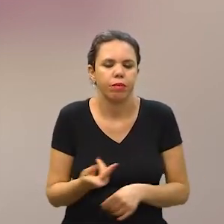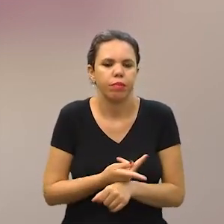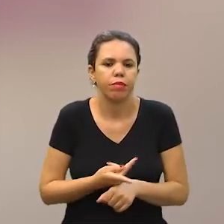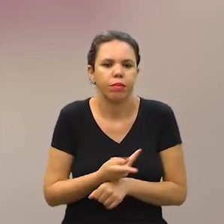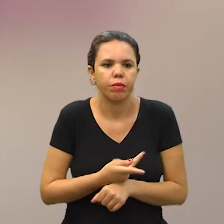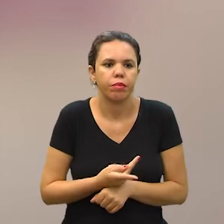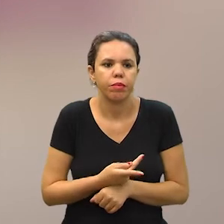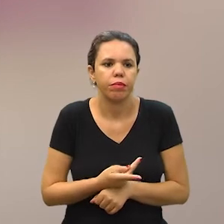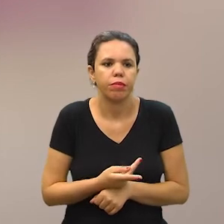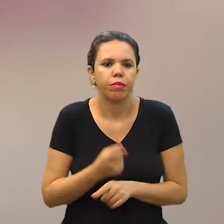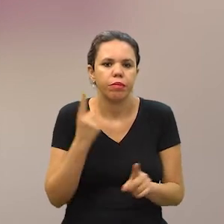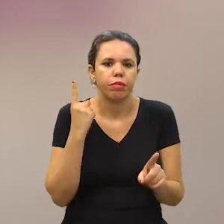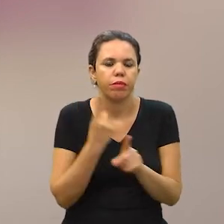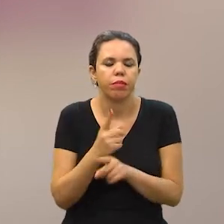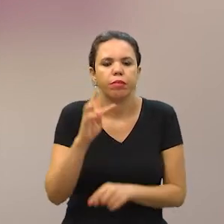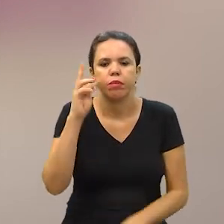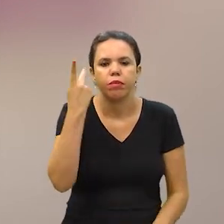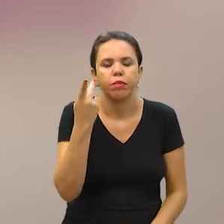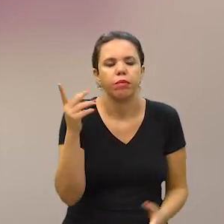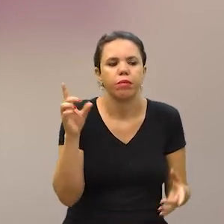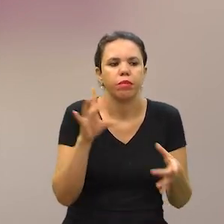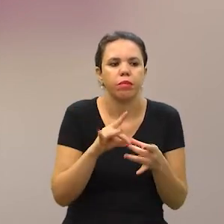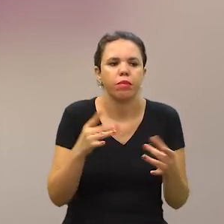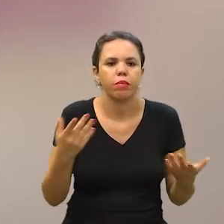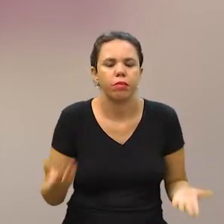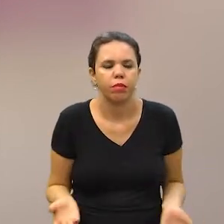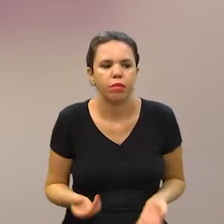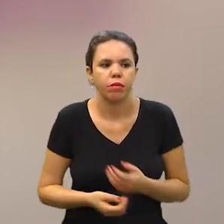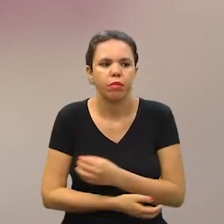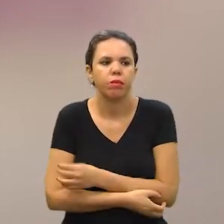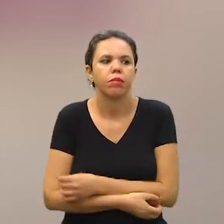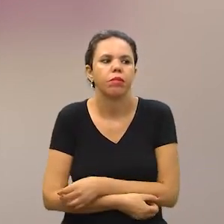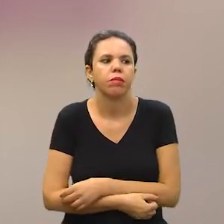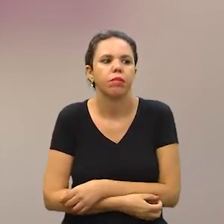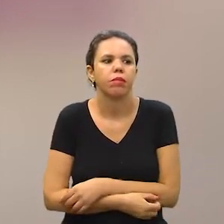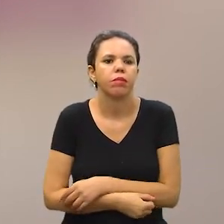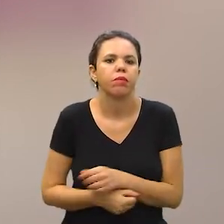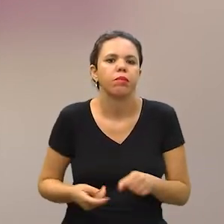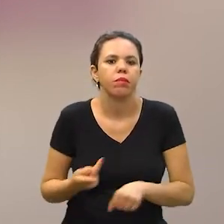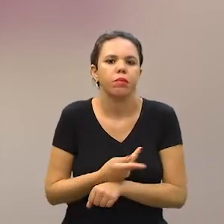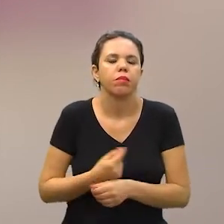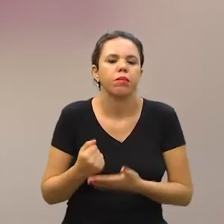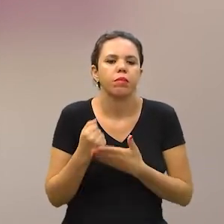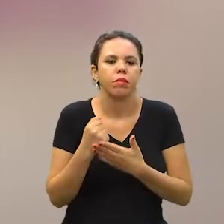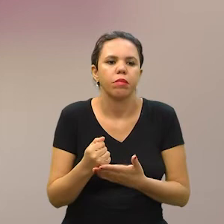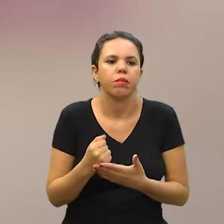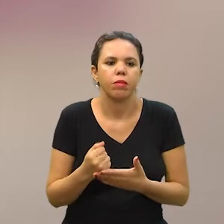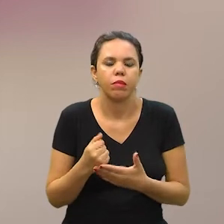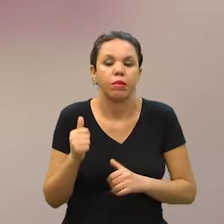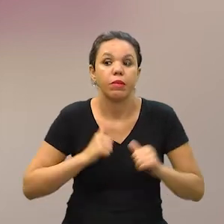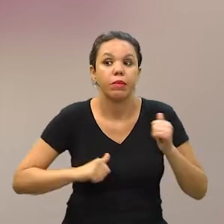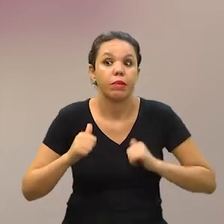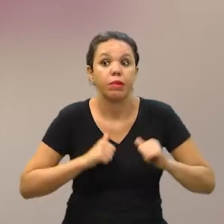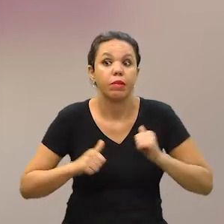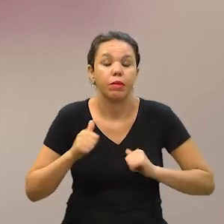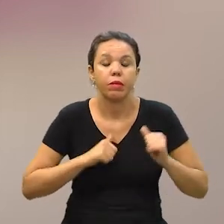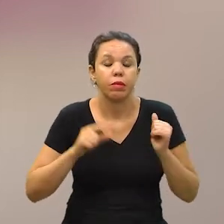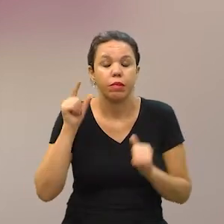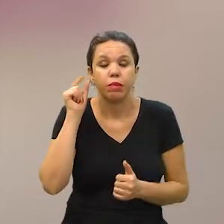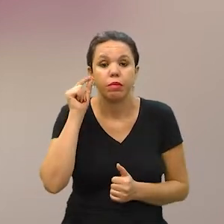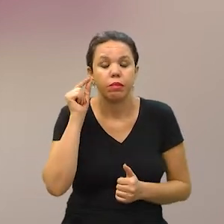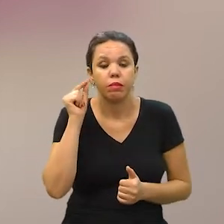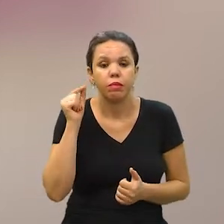vai procurar e aí a gente encontra um TDAH associado, né? Vai procurar uma ajuda porque está com muita ansiedade ou está